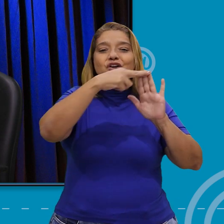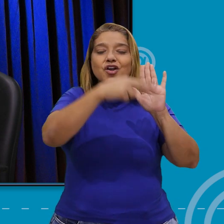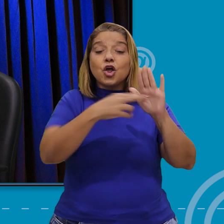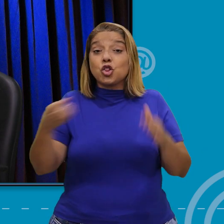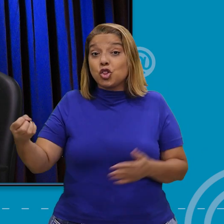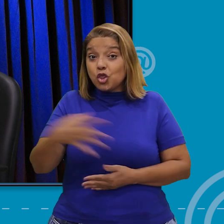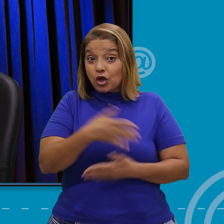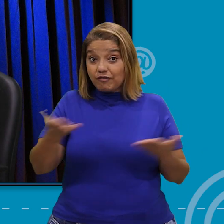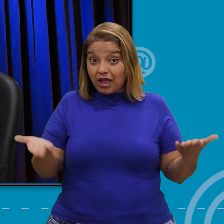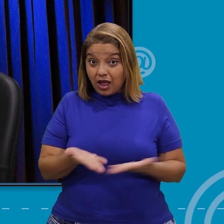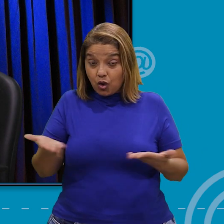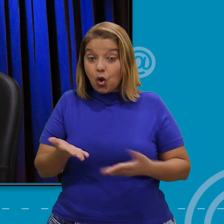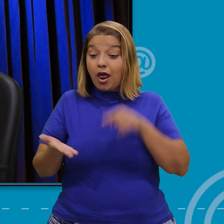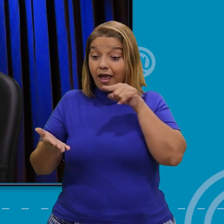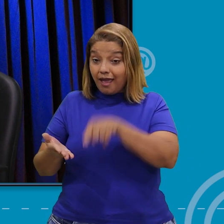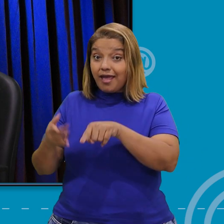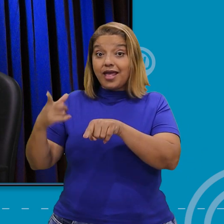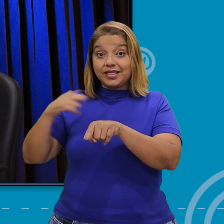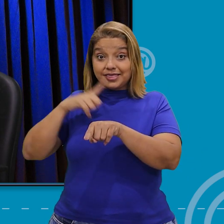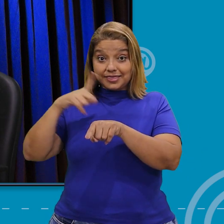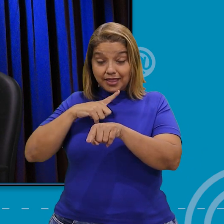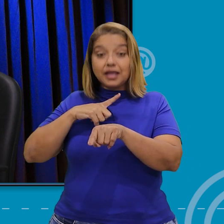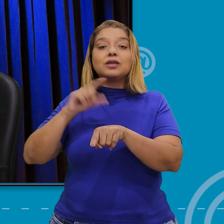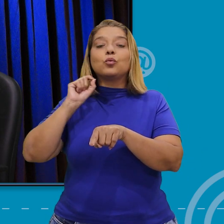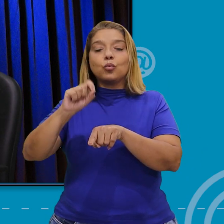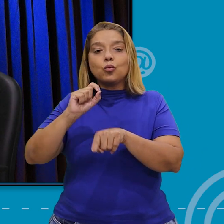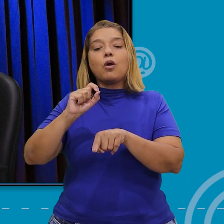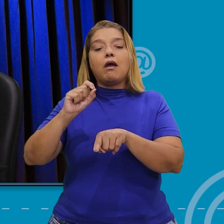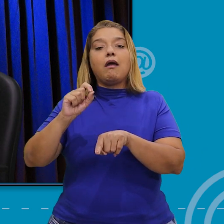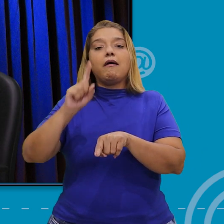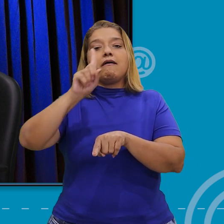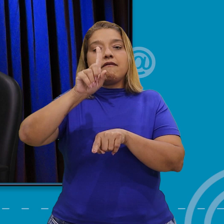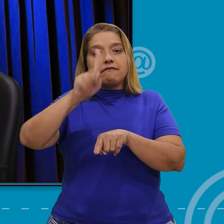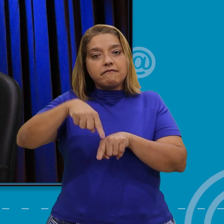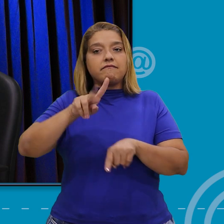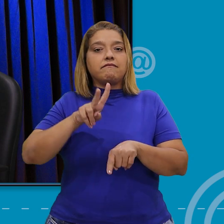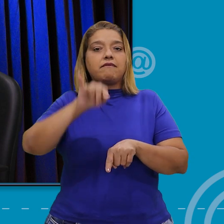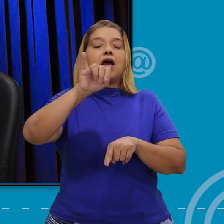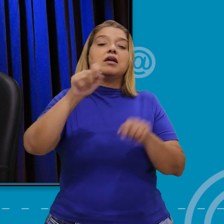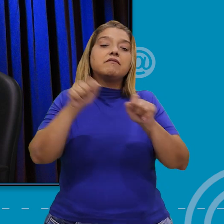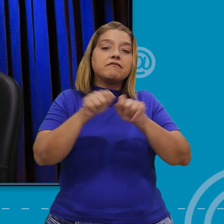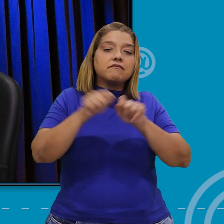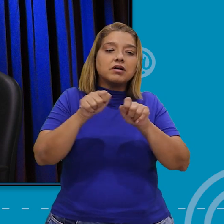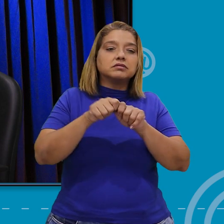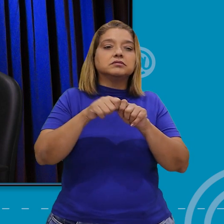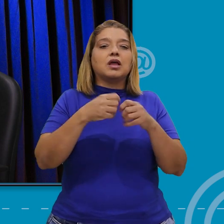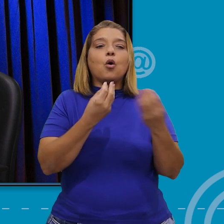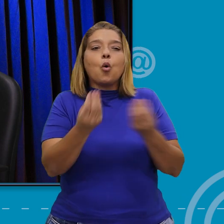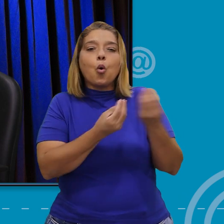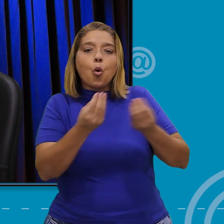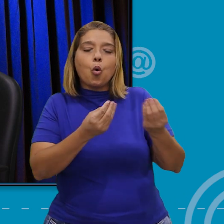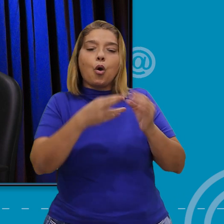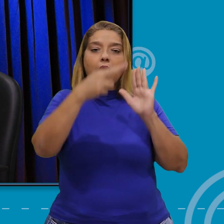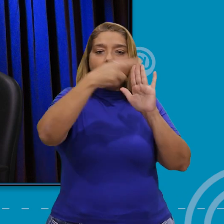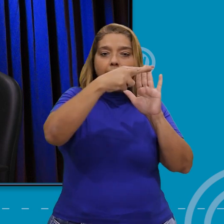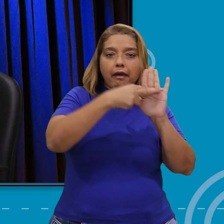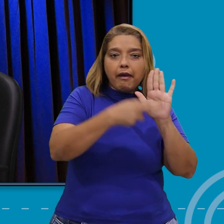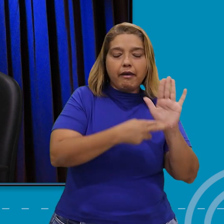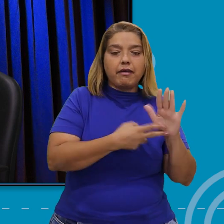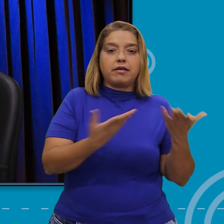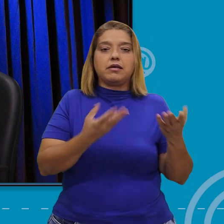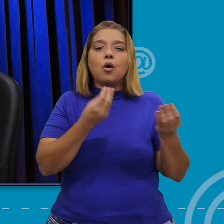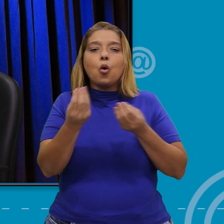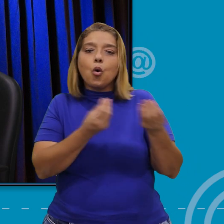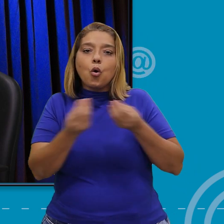atual que nós temos e a partir dessa normativa é que vão ser ditadas assim todas as regras, né,